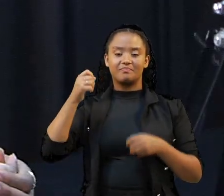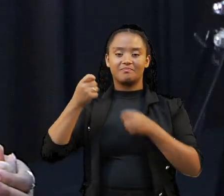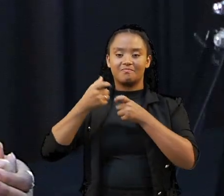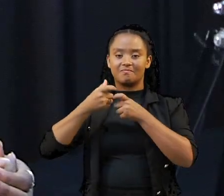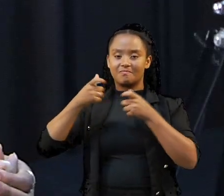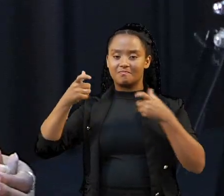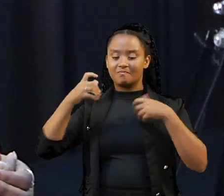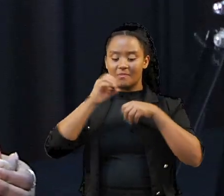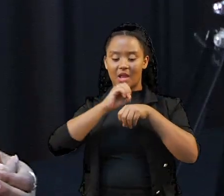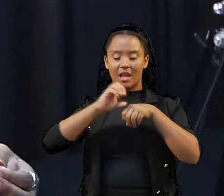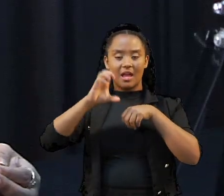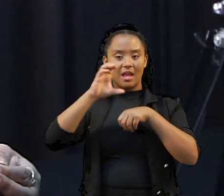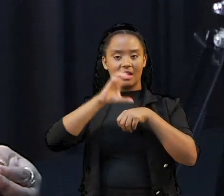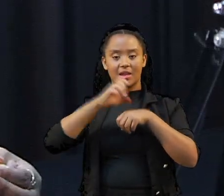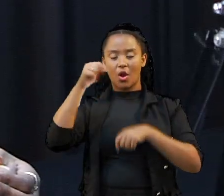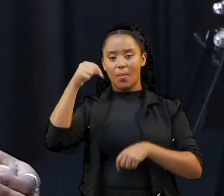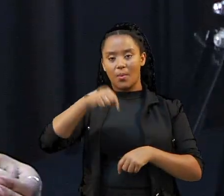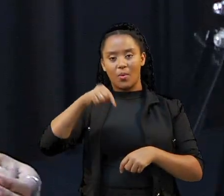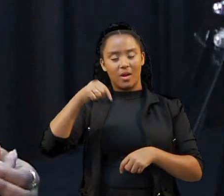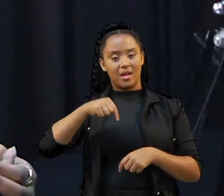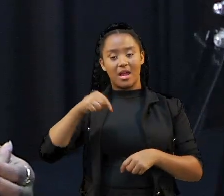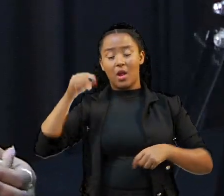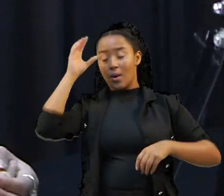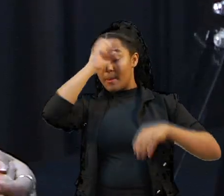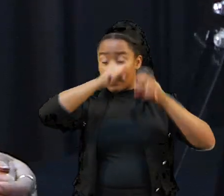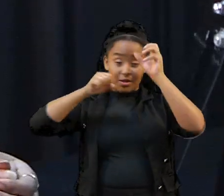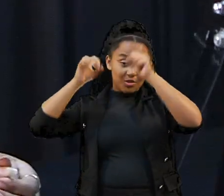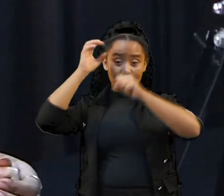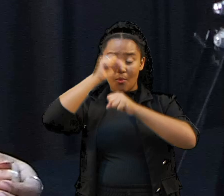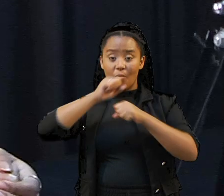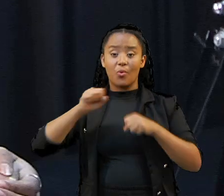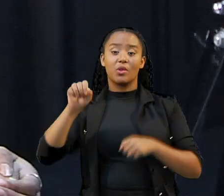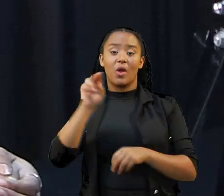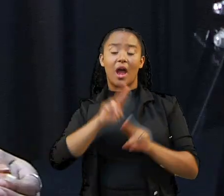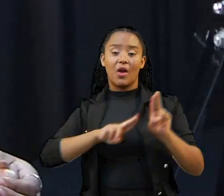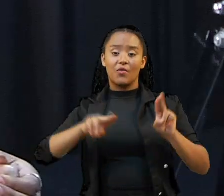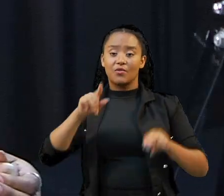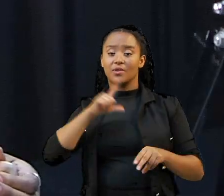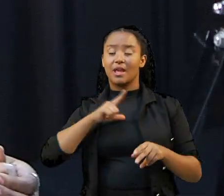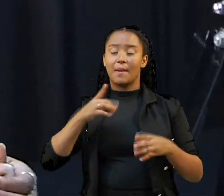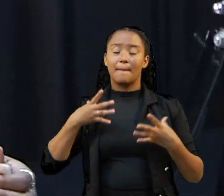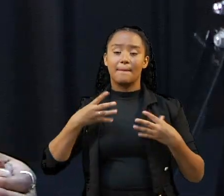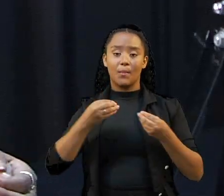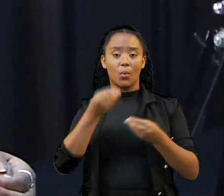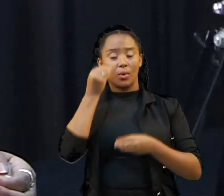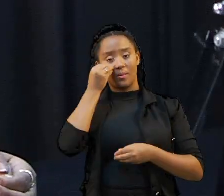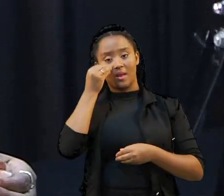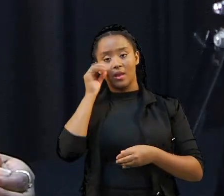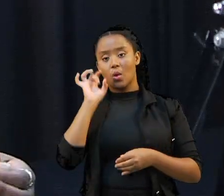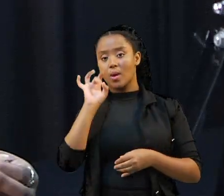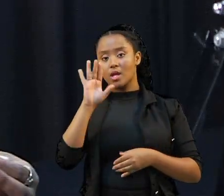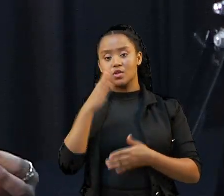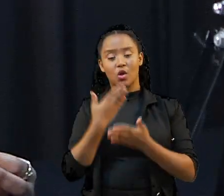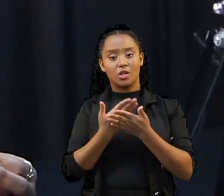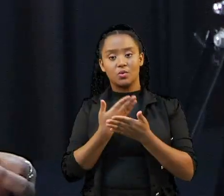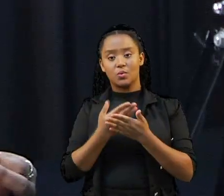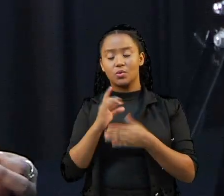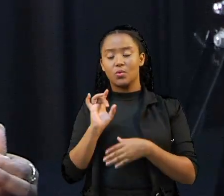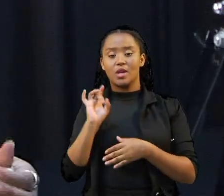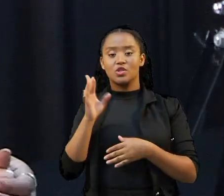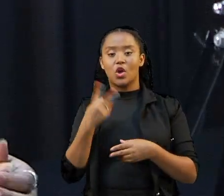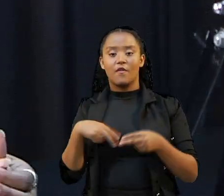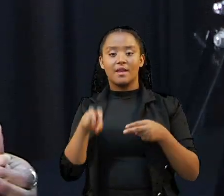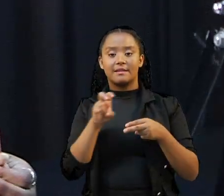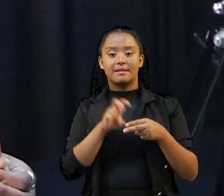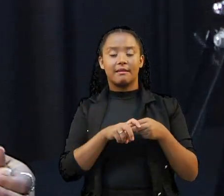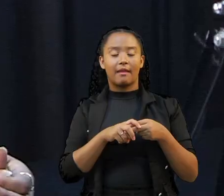A universidade realmente tem muita oportunidade, não é só estudo, não é só vir sentar e olhar o professor falar